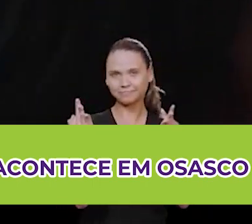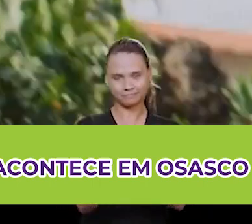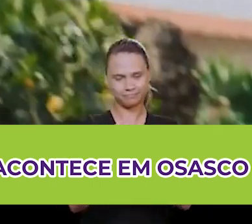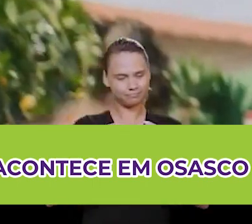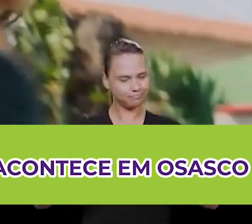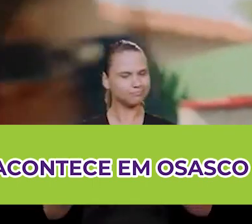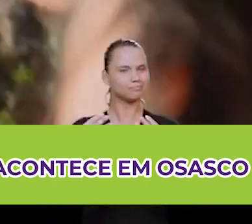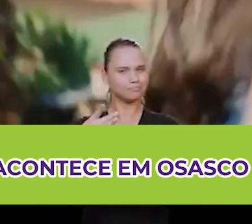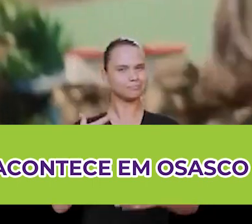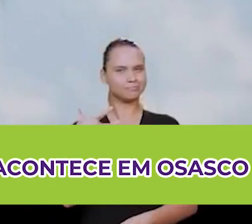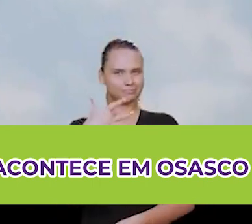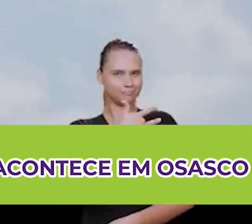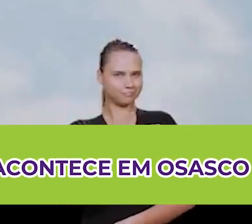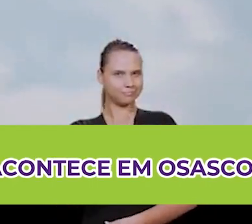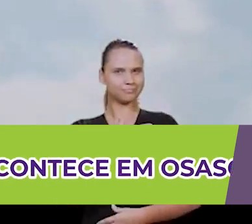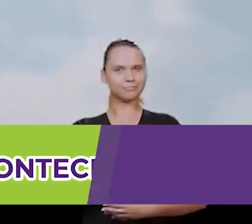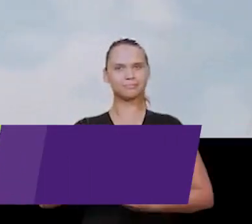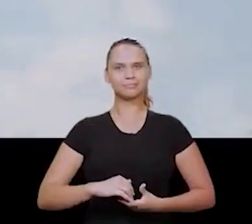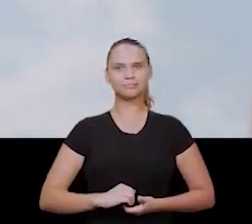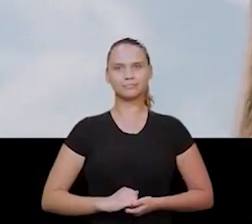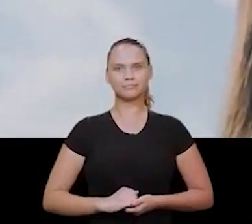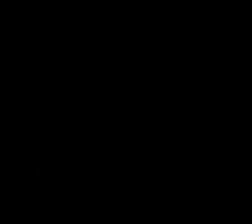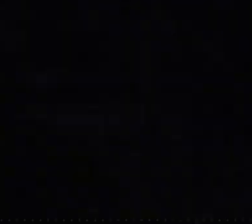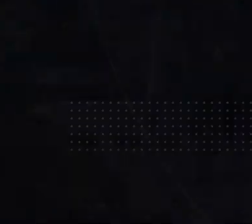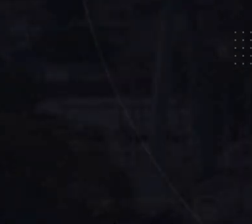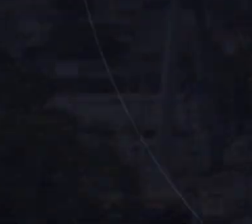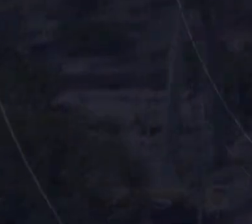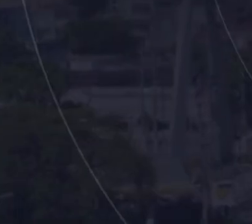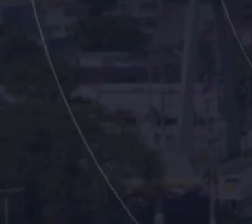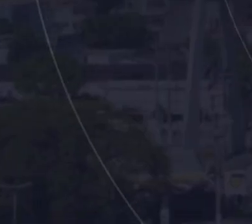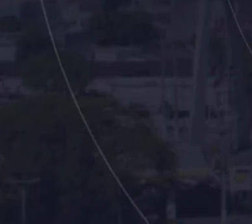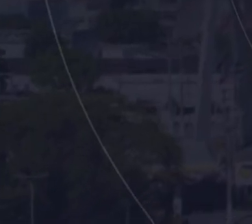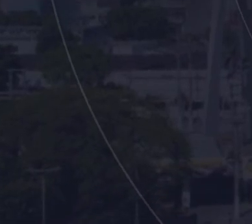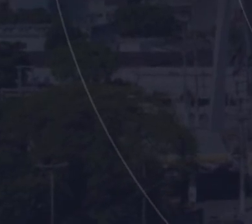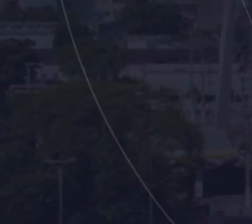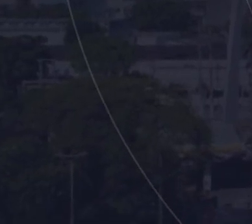yoga converse com sua família Ministério da Saúde